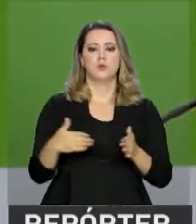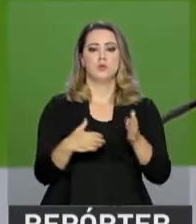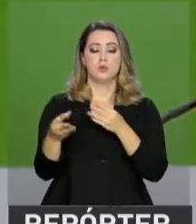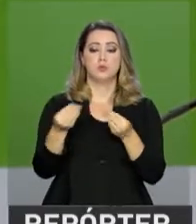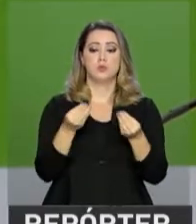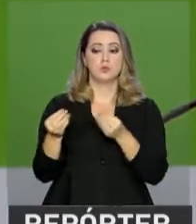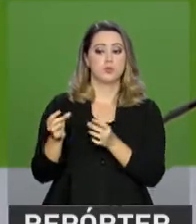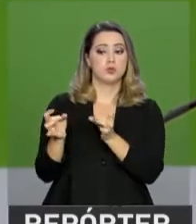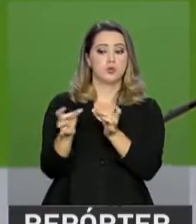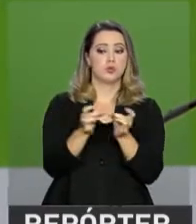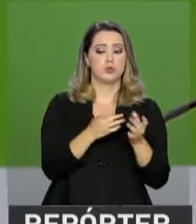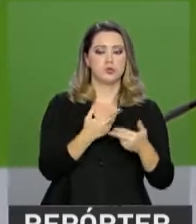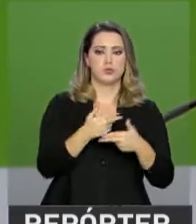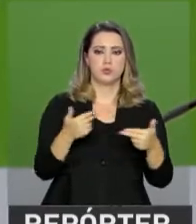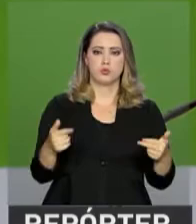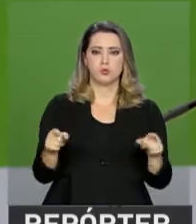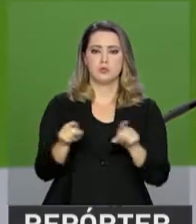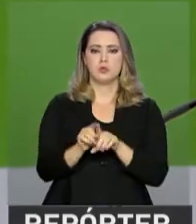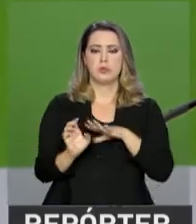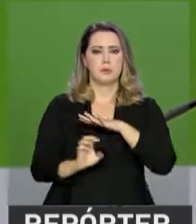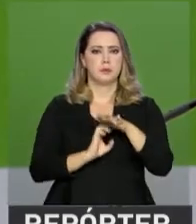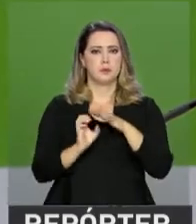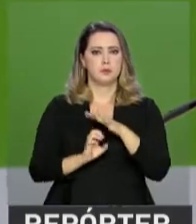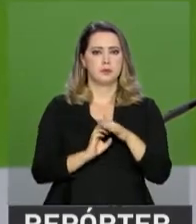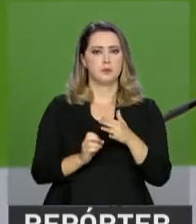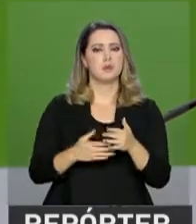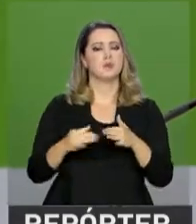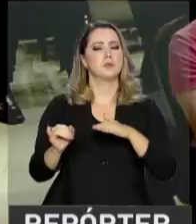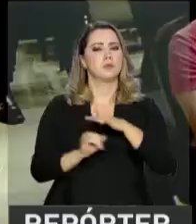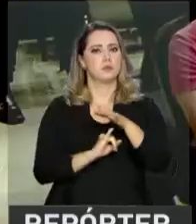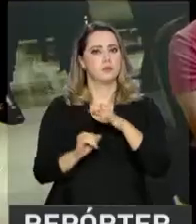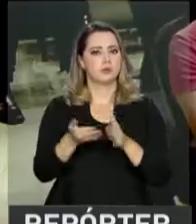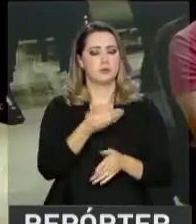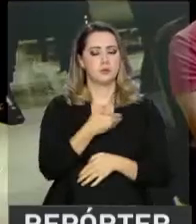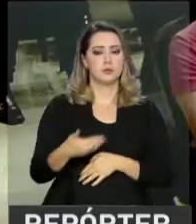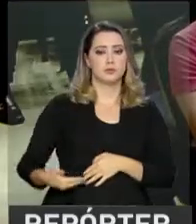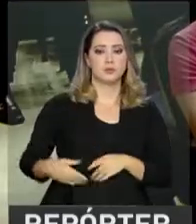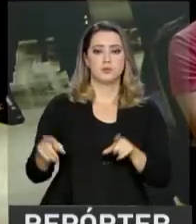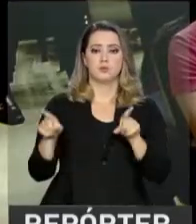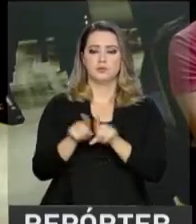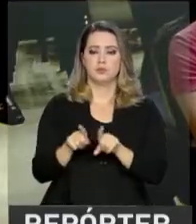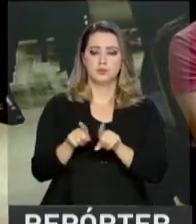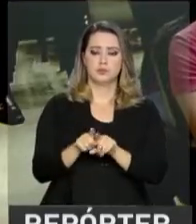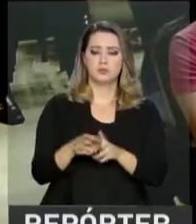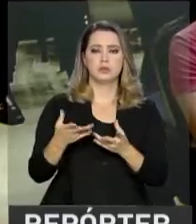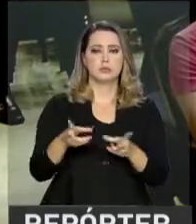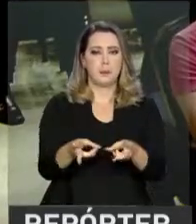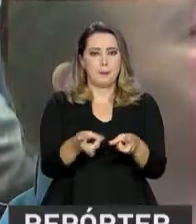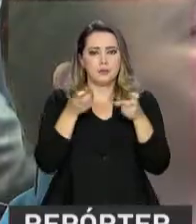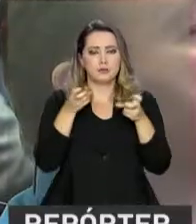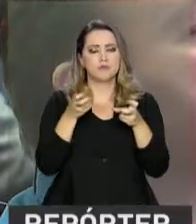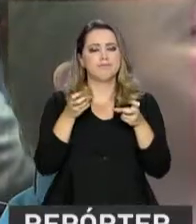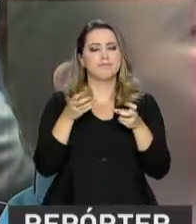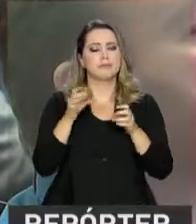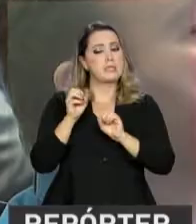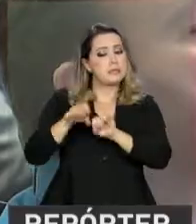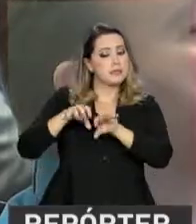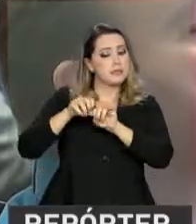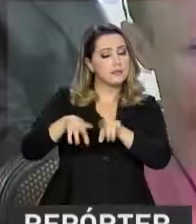vender produtos para empresas e instituições públicas e também informar e sensibilizar gestores